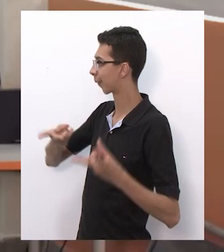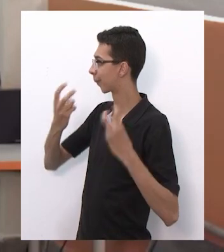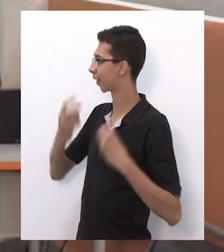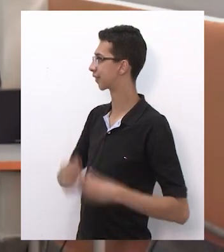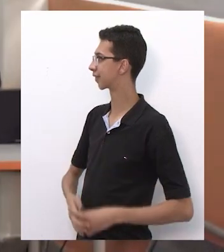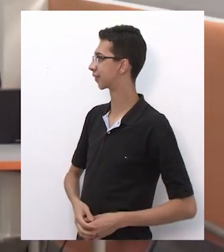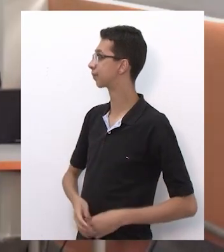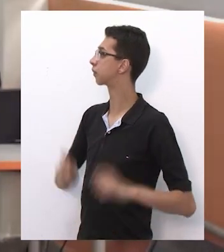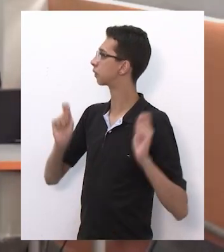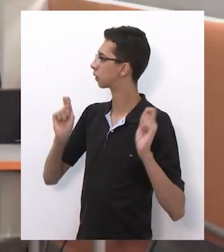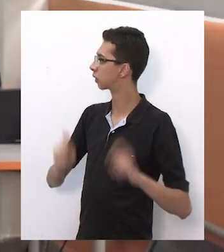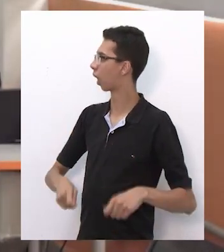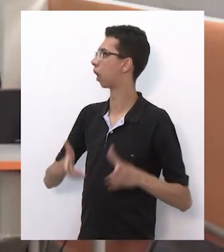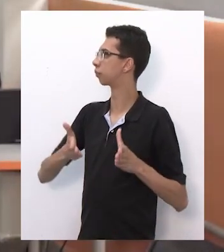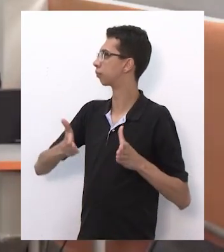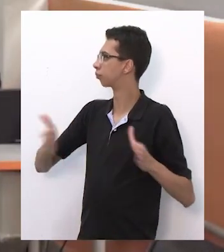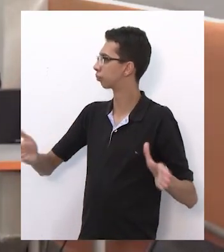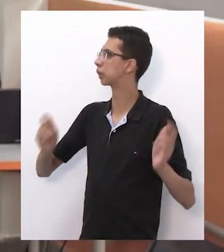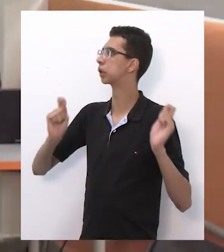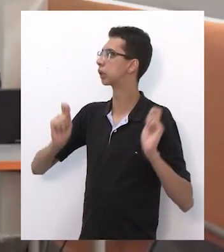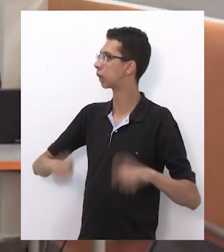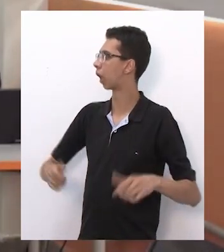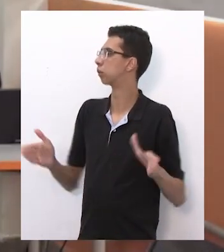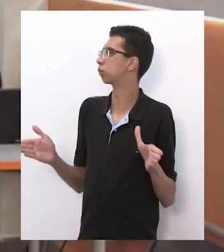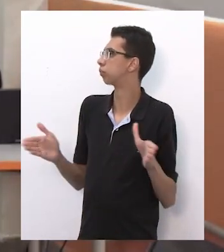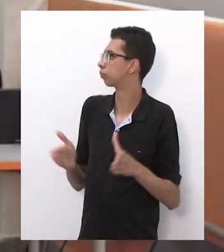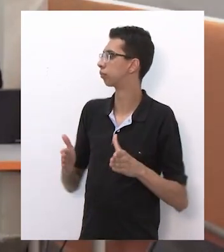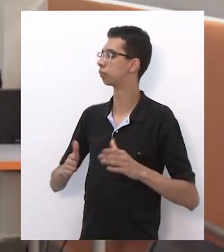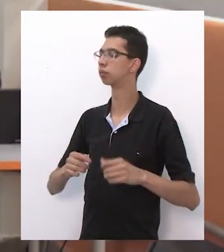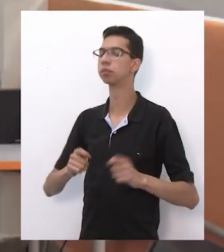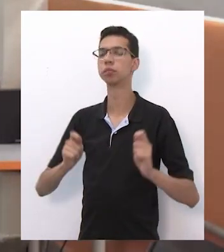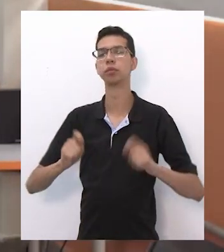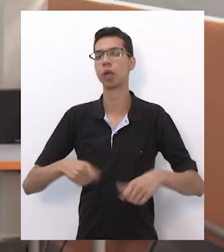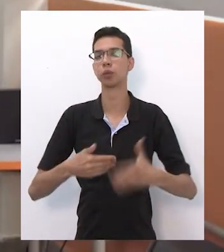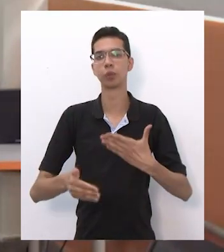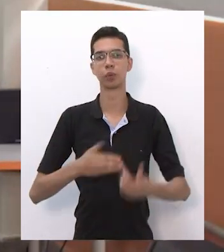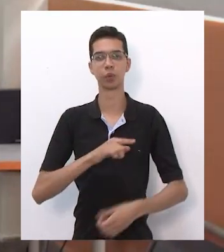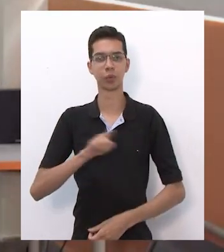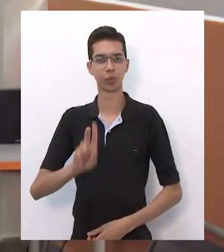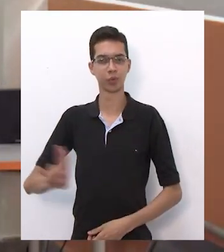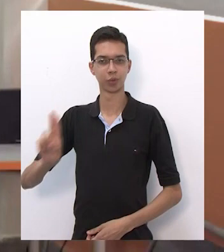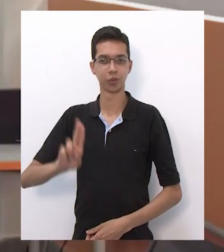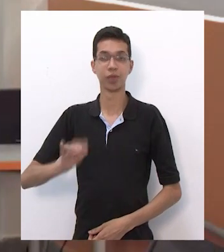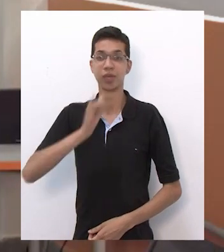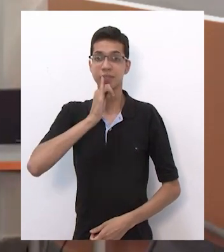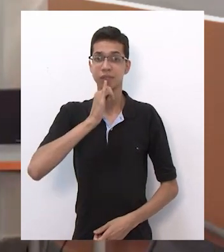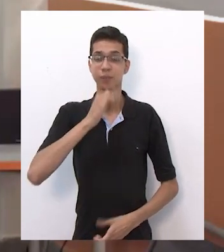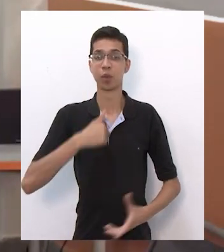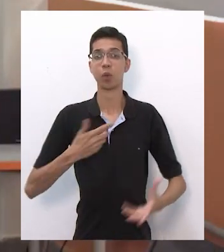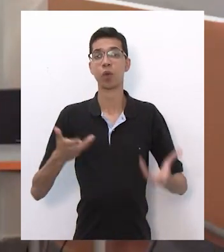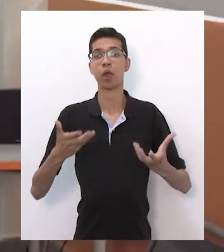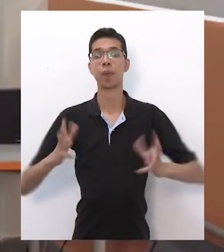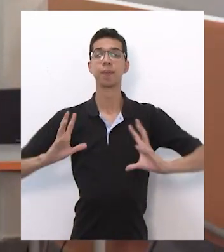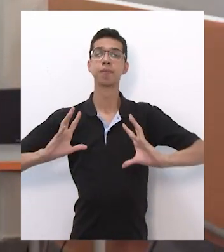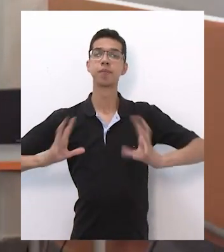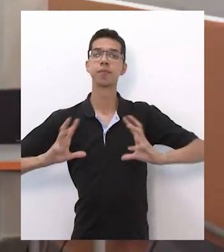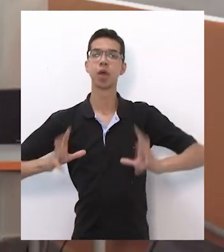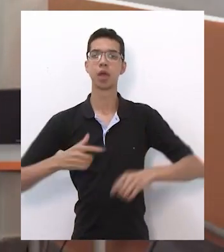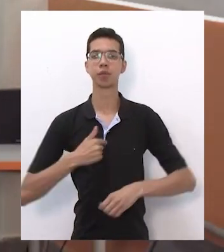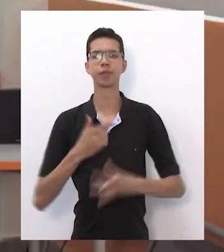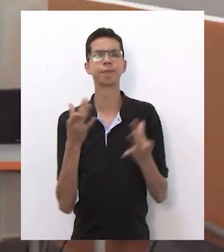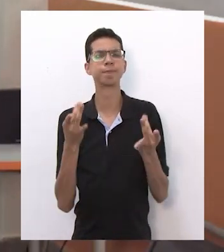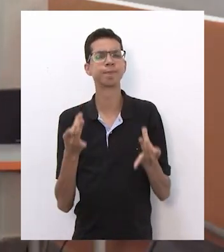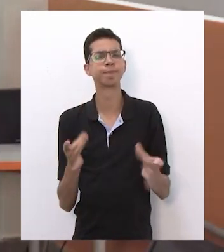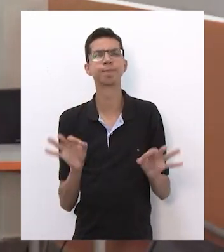eu vou aumentando, eu vou reduzindo a minha forma. Se eu quero uma peça mais precisa, se eu quero